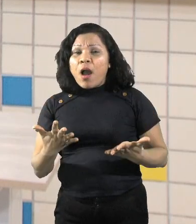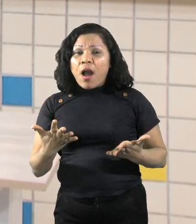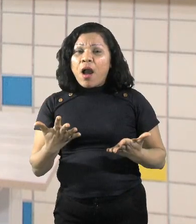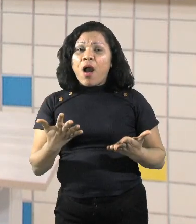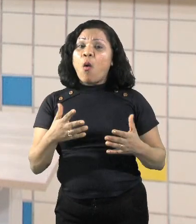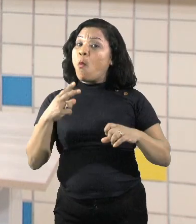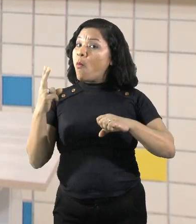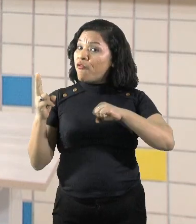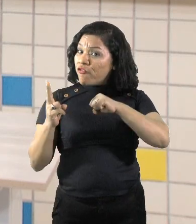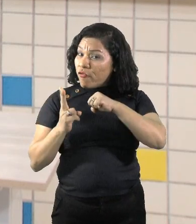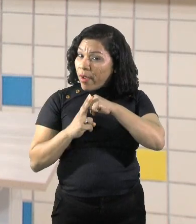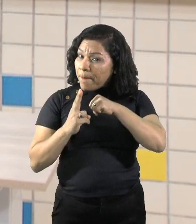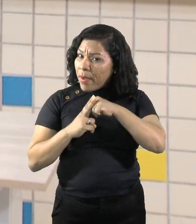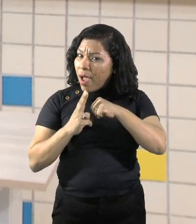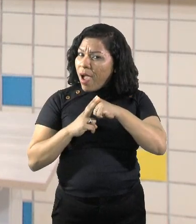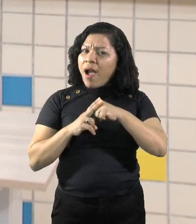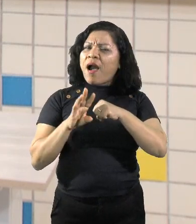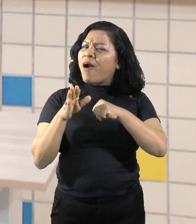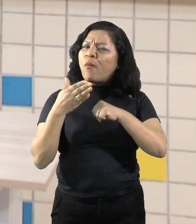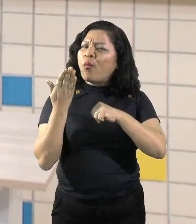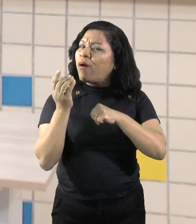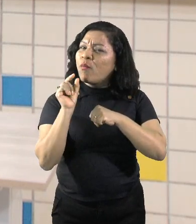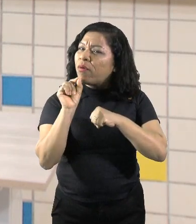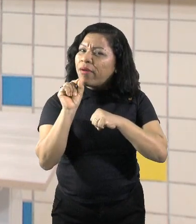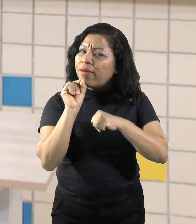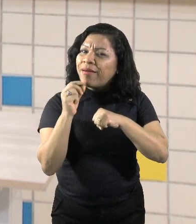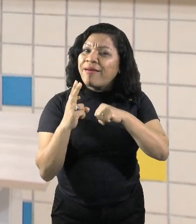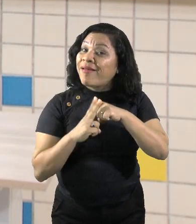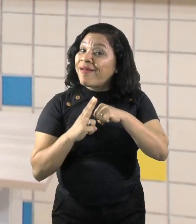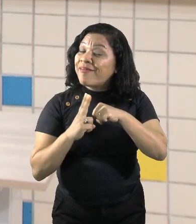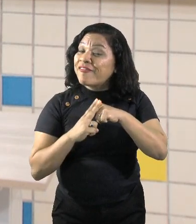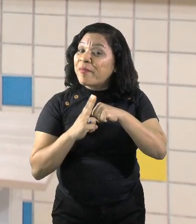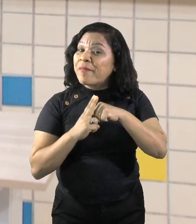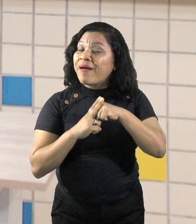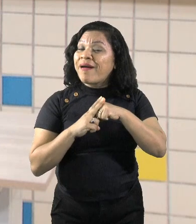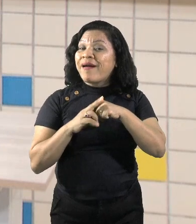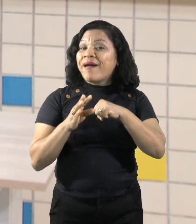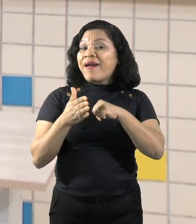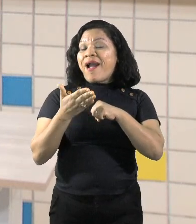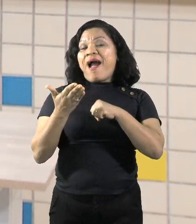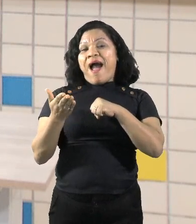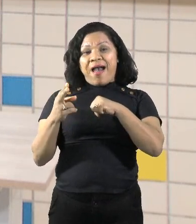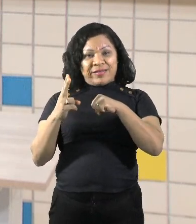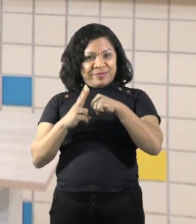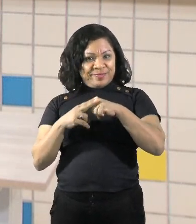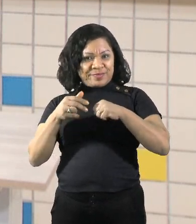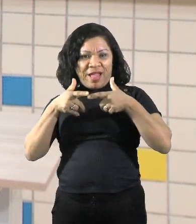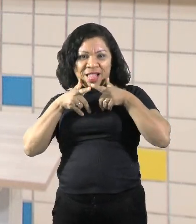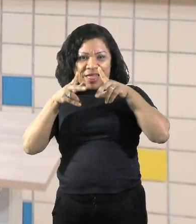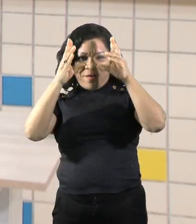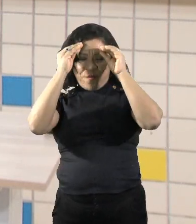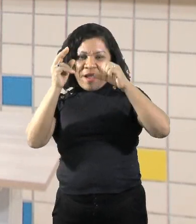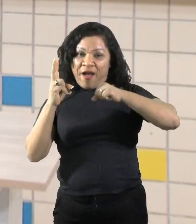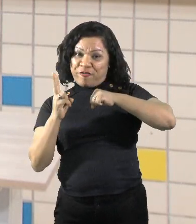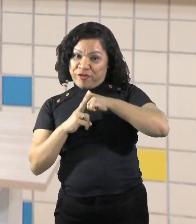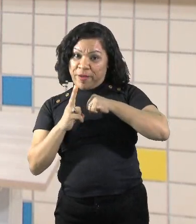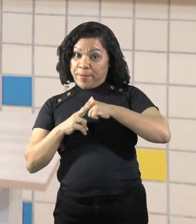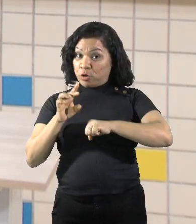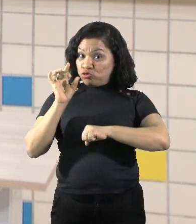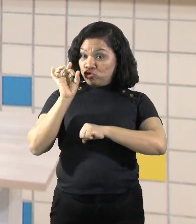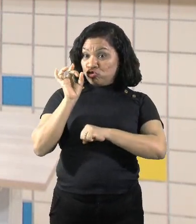verbal, o que é verbal, professora? O que é verbal, meus mentes brilhantes? Linguagem verbal é quando aparece só